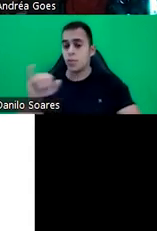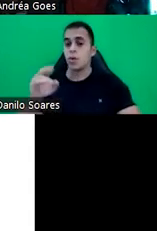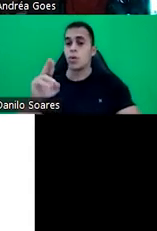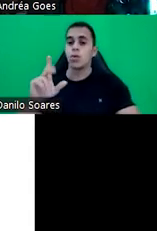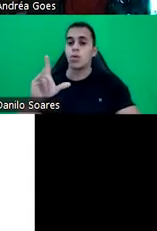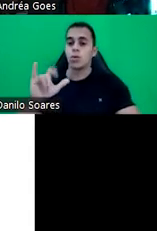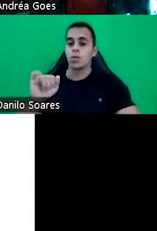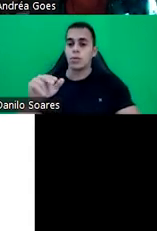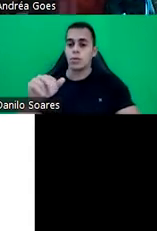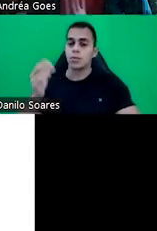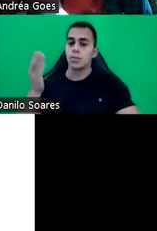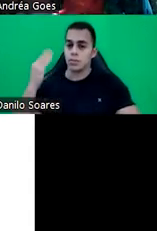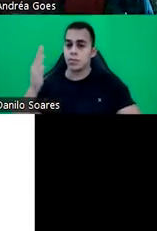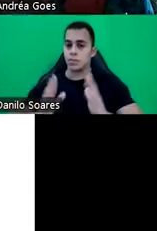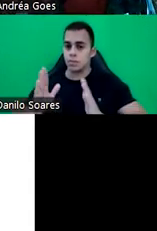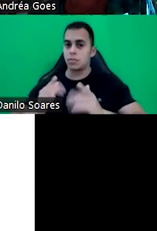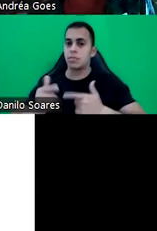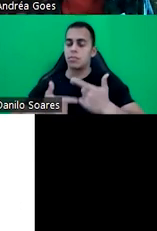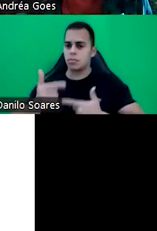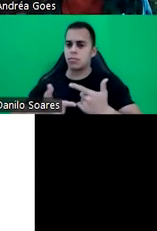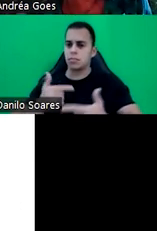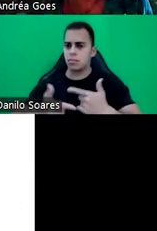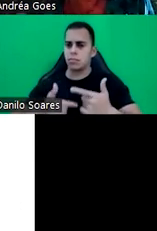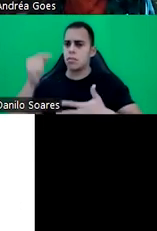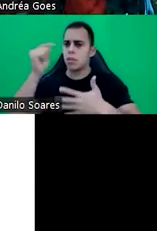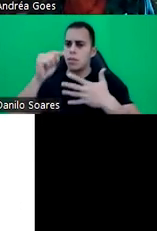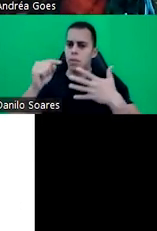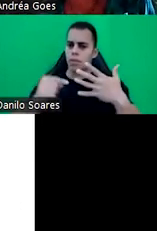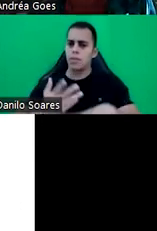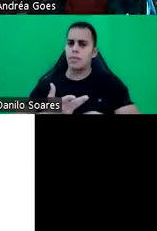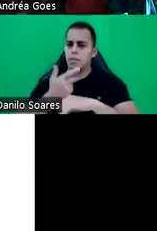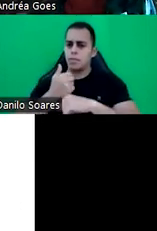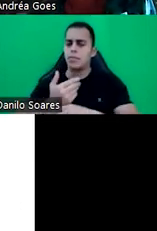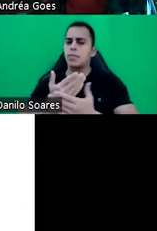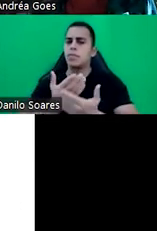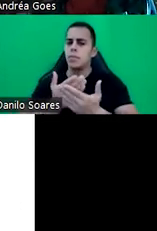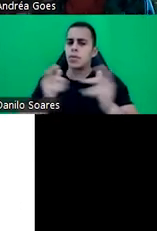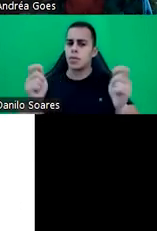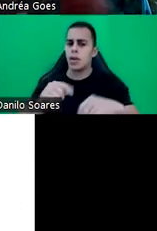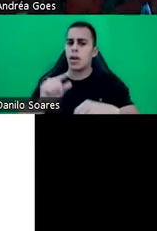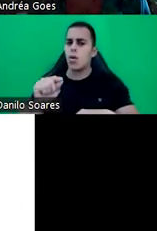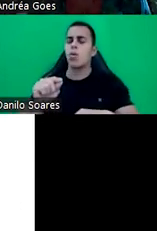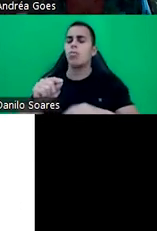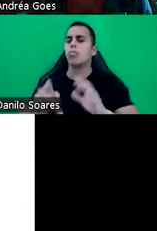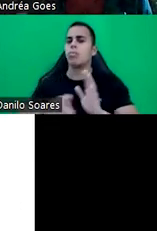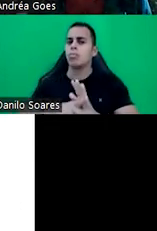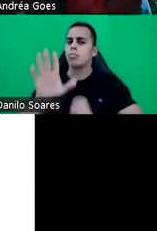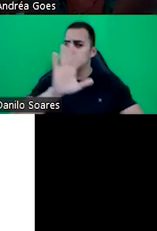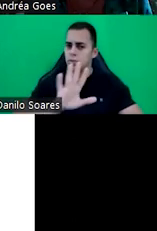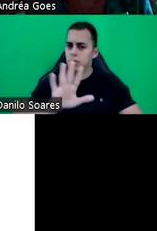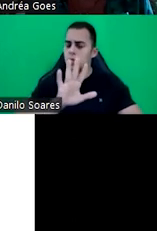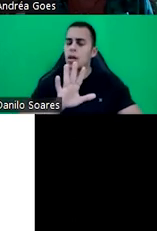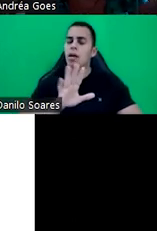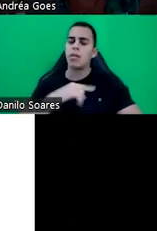ela trabalhou todo o aspecto interdisciplinar que a gente poderia ter com essa obra, além do que a gente acabou de